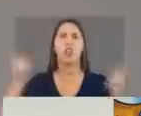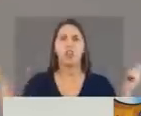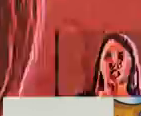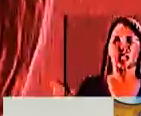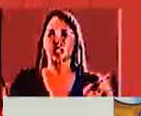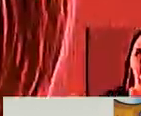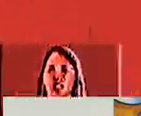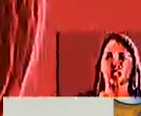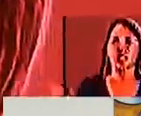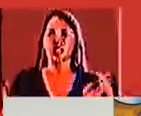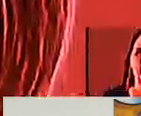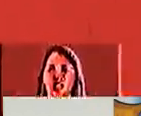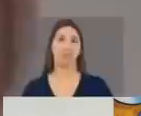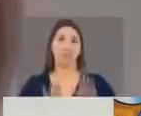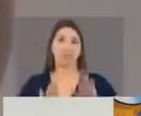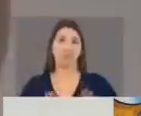que eu quis.